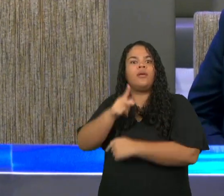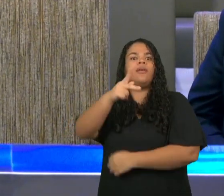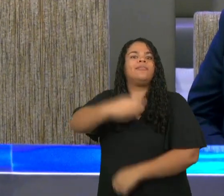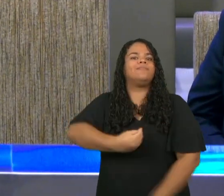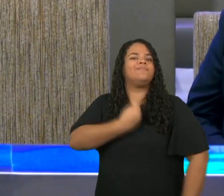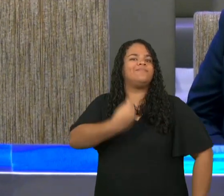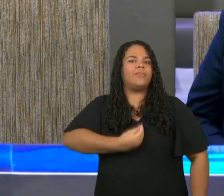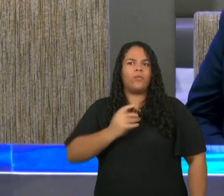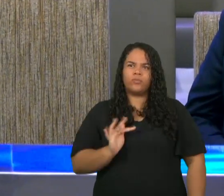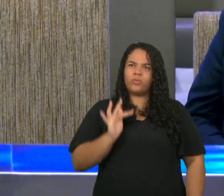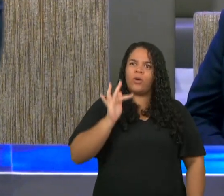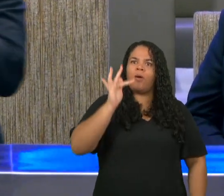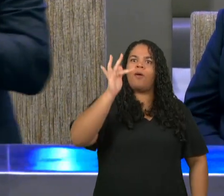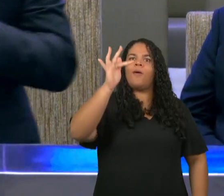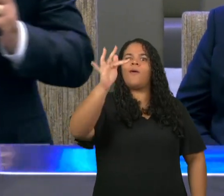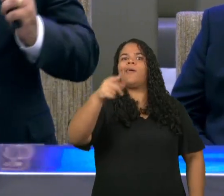ainda.